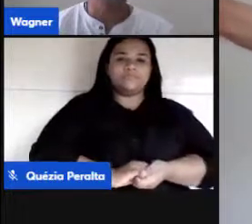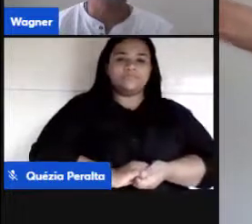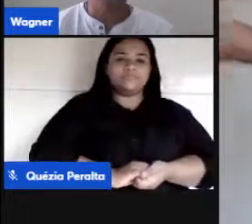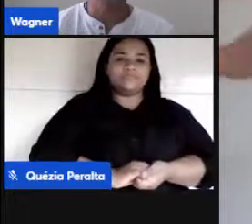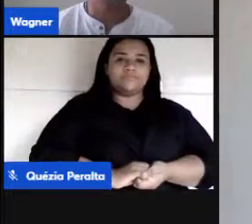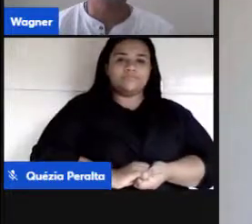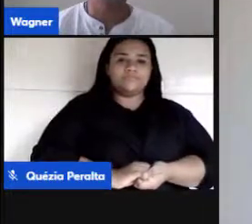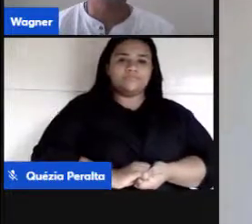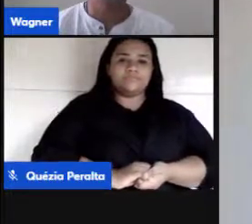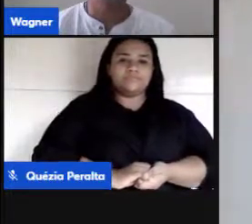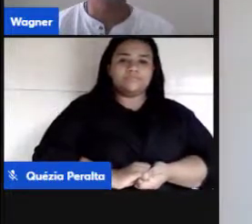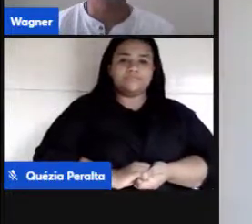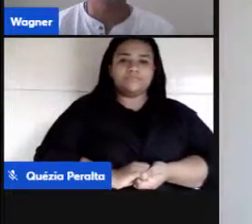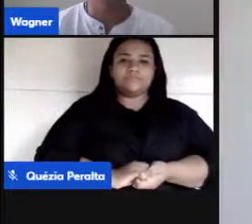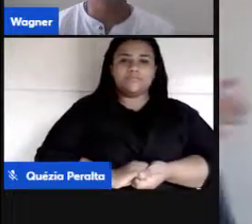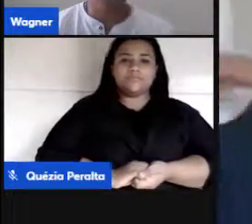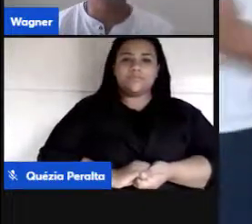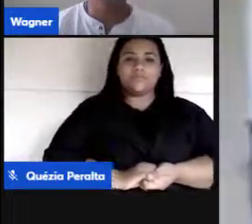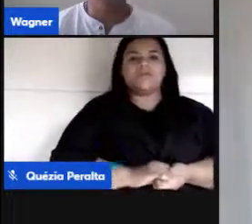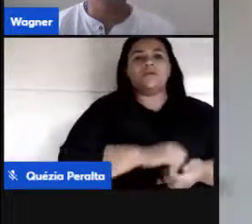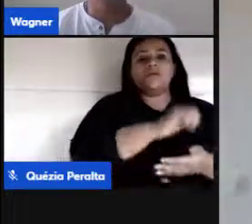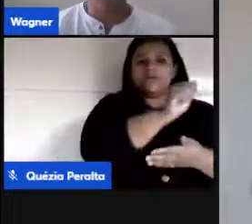e a próxima diagonal.